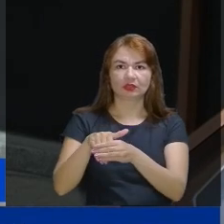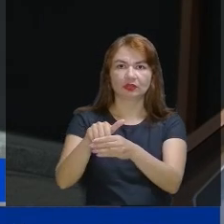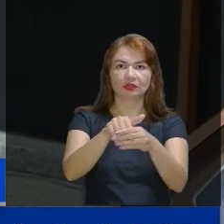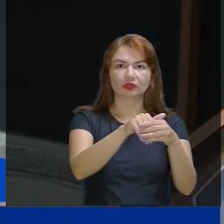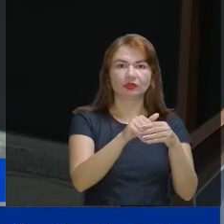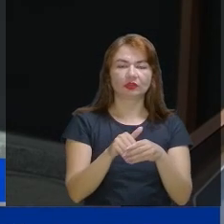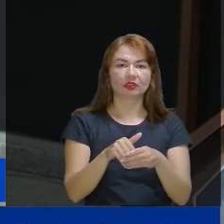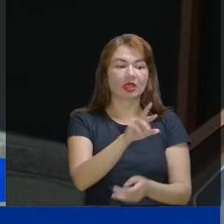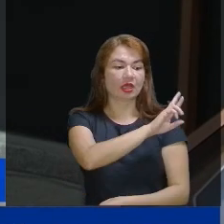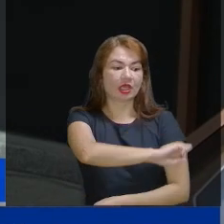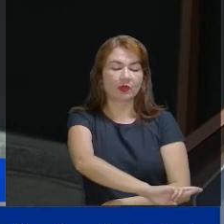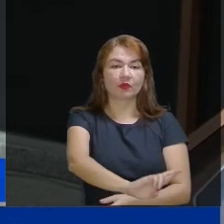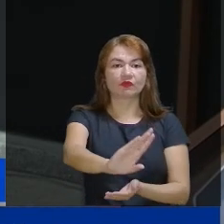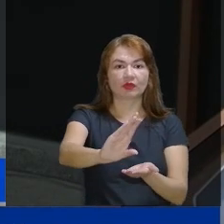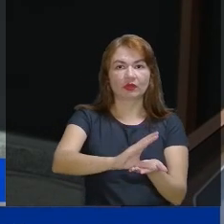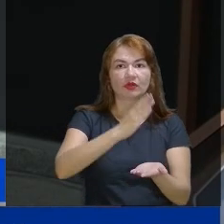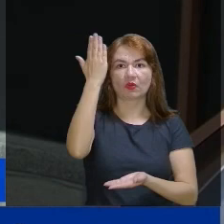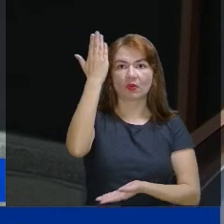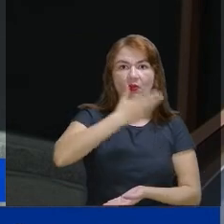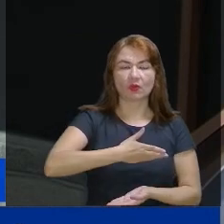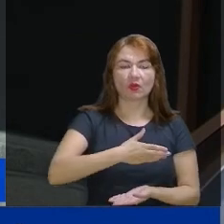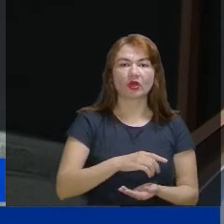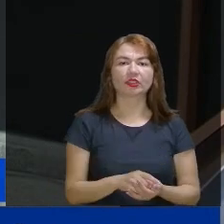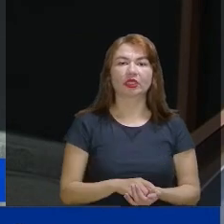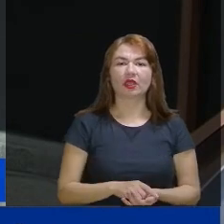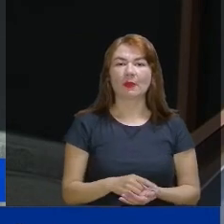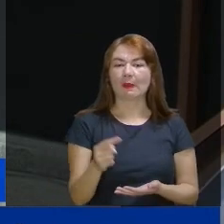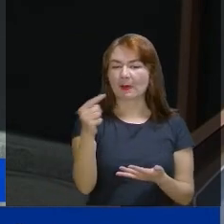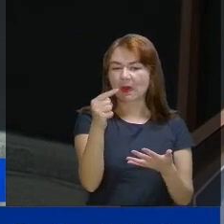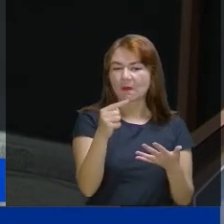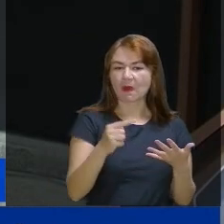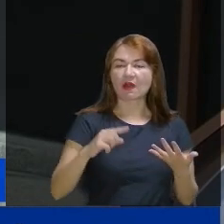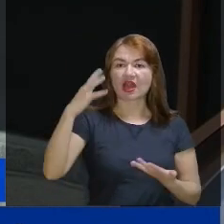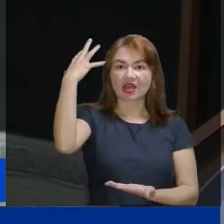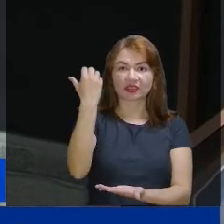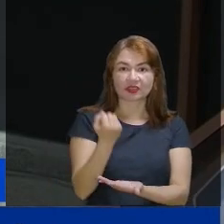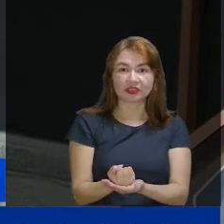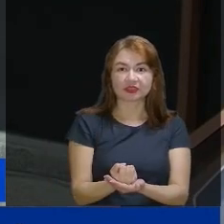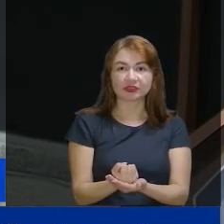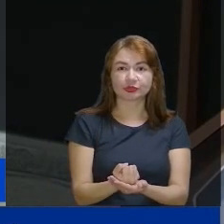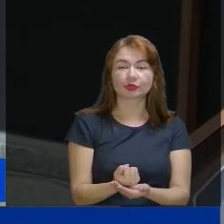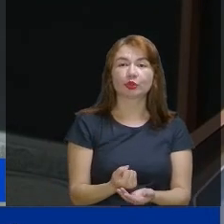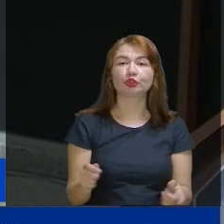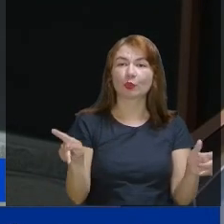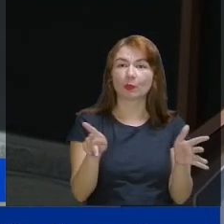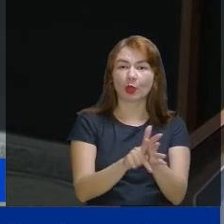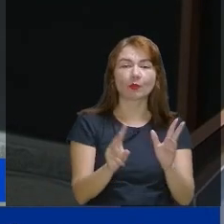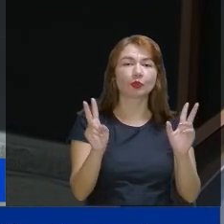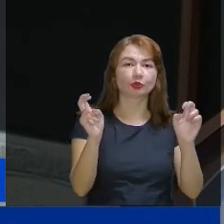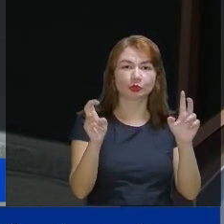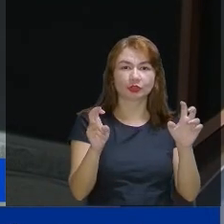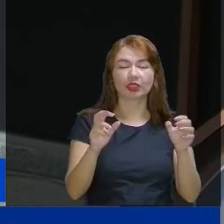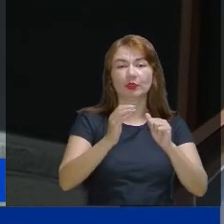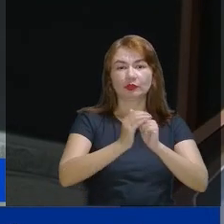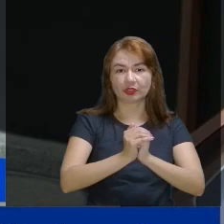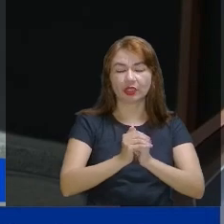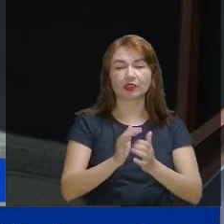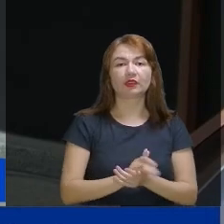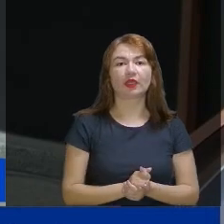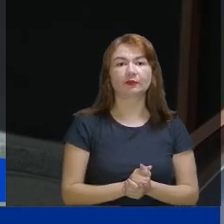desaprovou as contas, entre outras decisões sobre esse tema próprio do TRE e de outras cortes